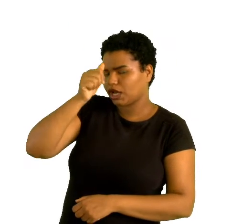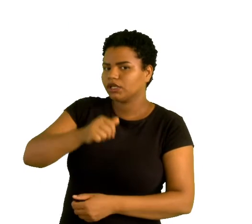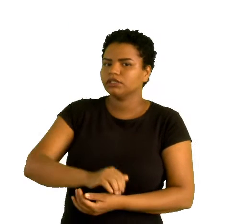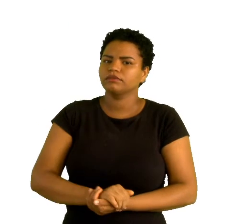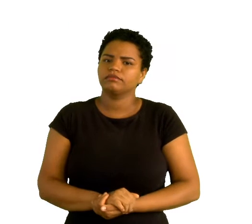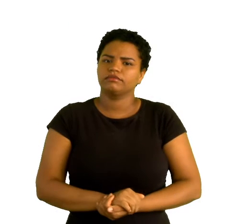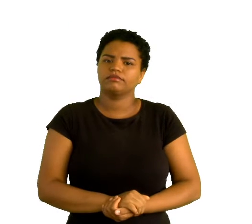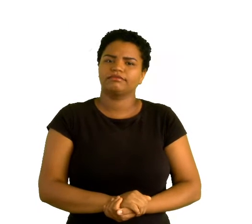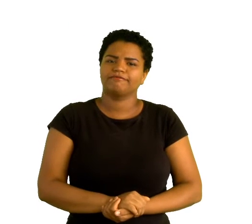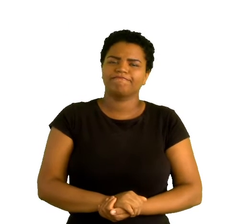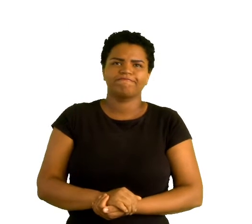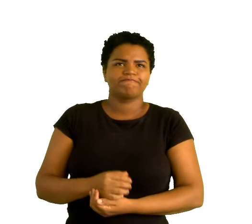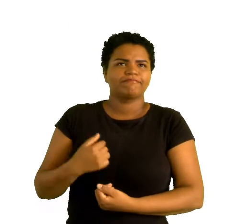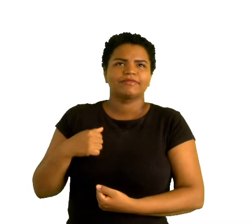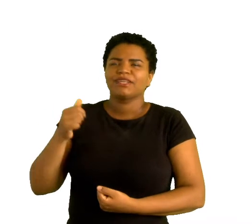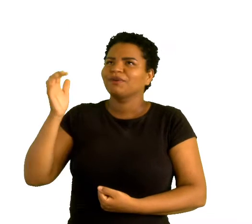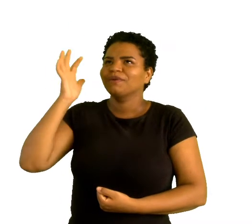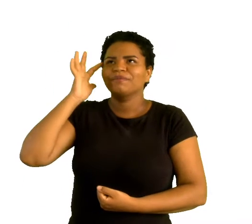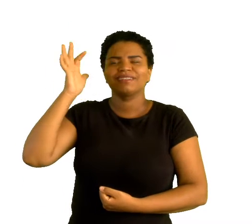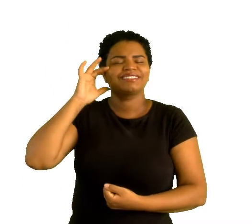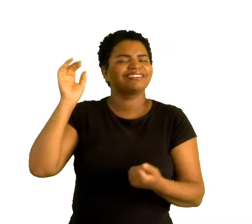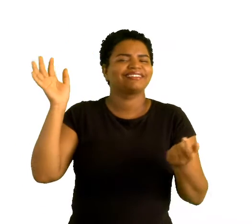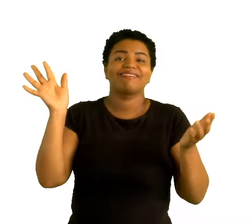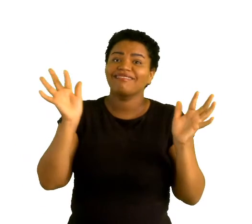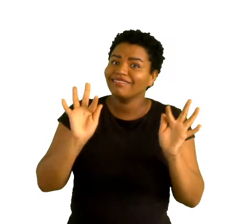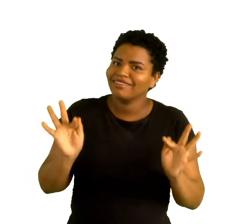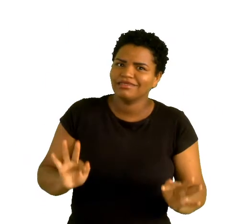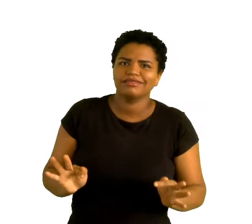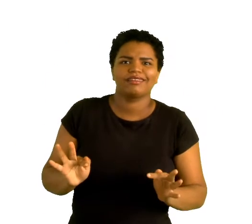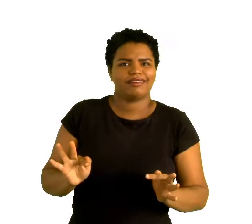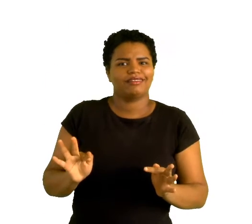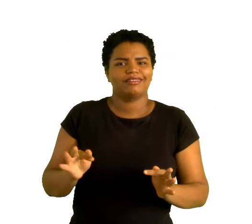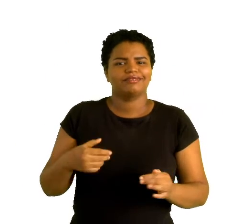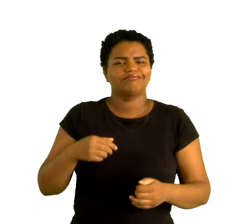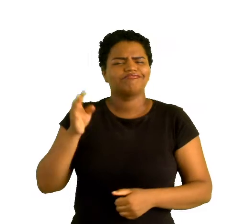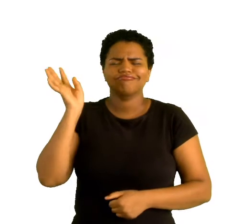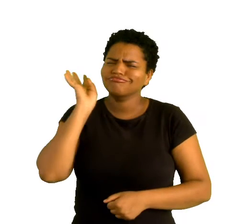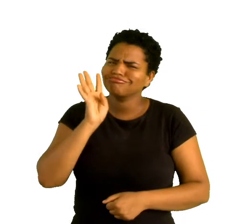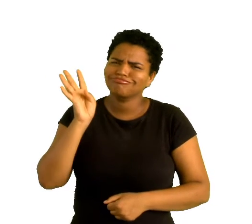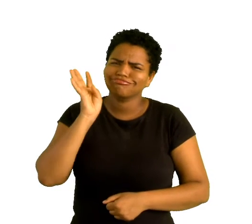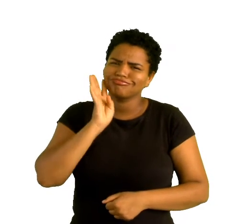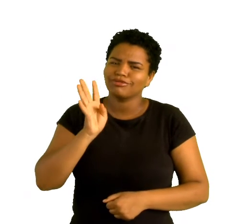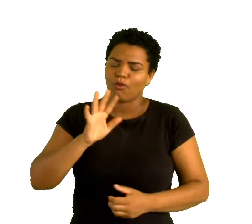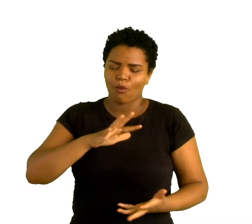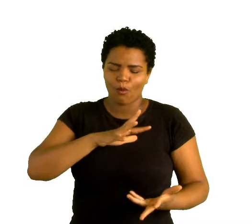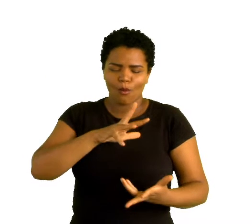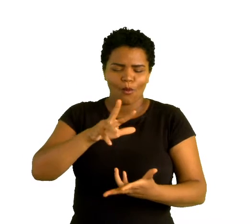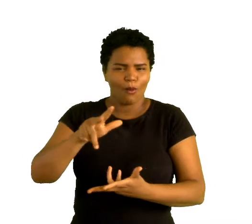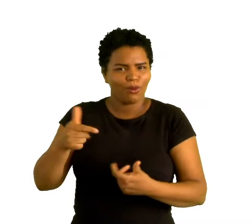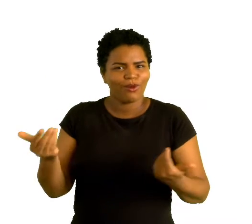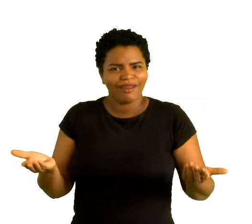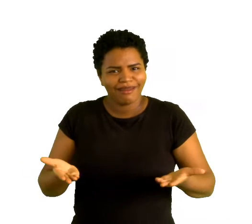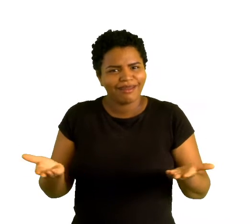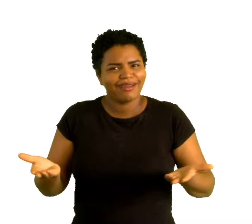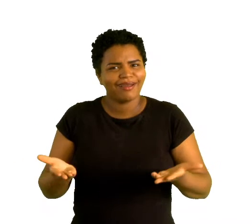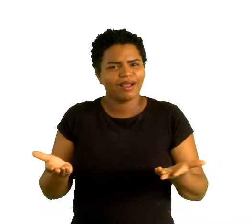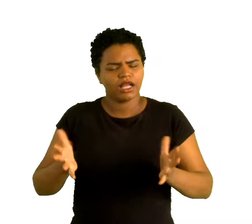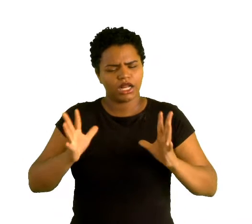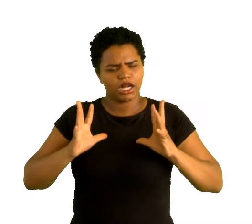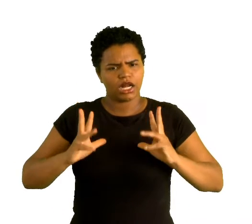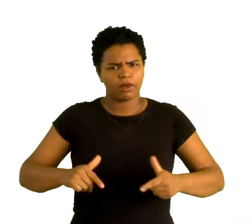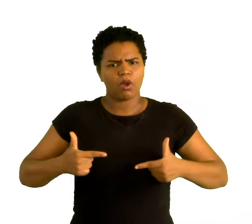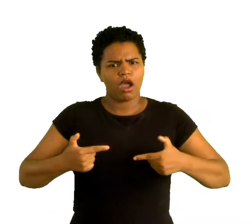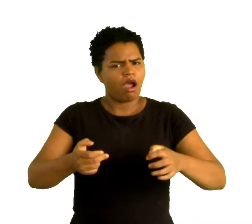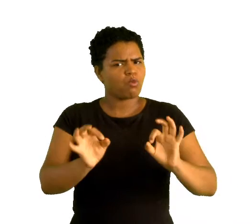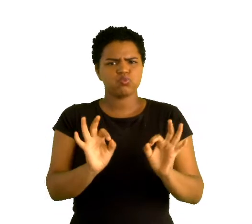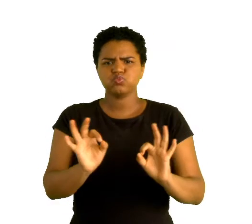"Não imagina como fico feliz. Que beleza vai ficar o mundo desse jeito, limpo, sem